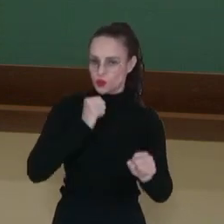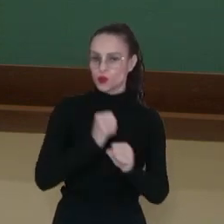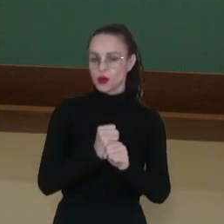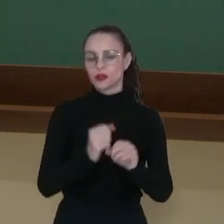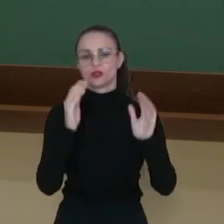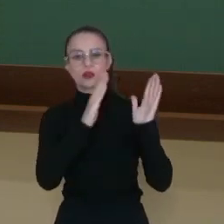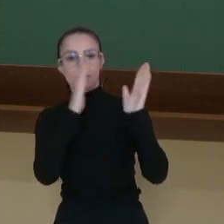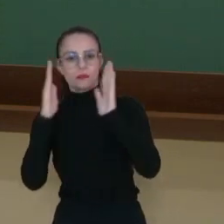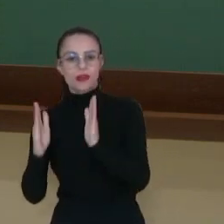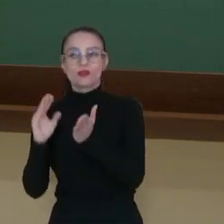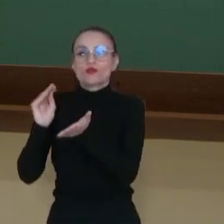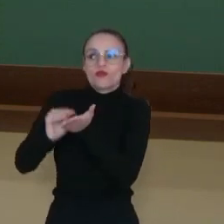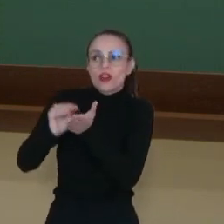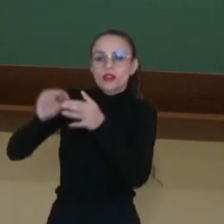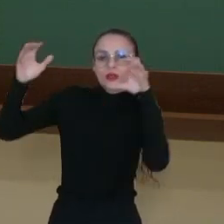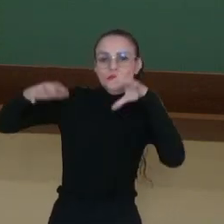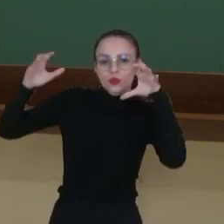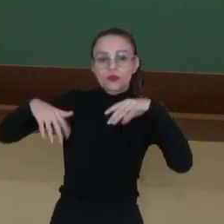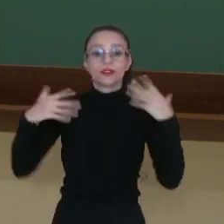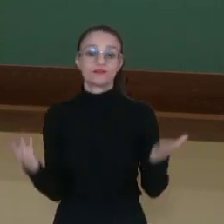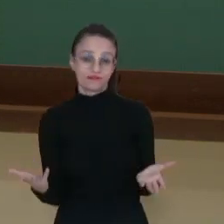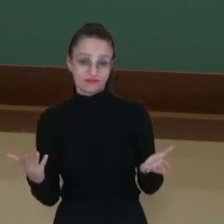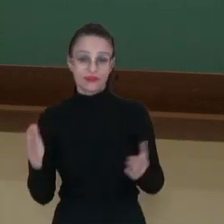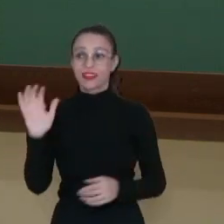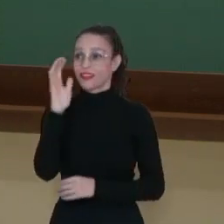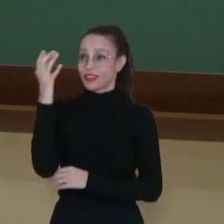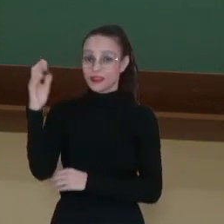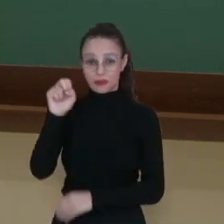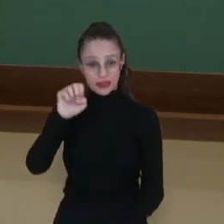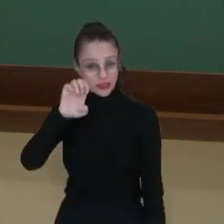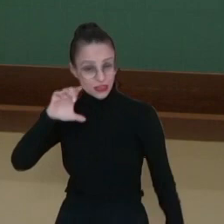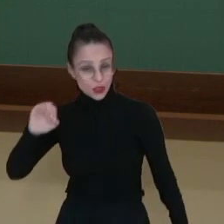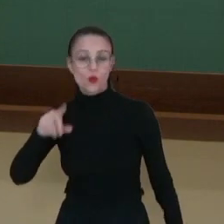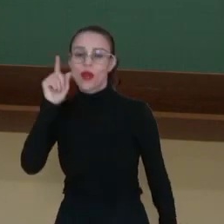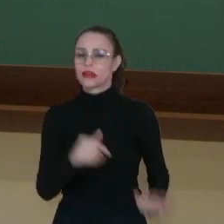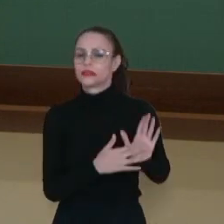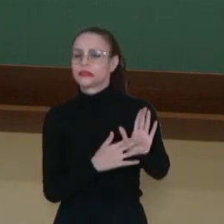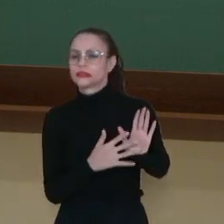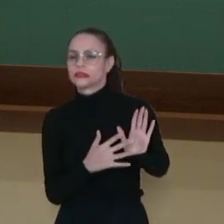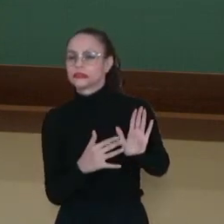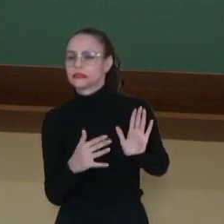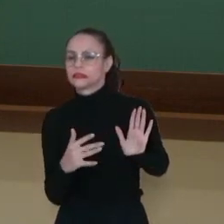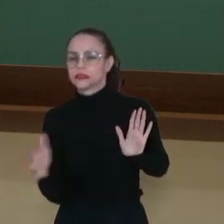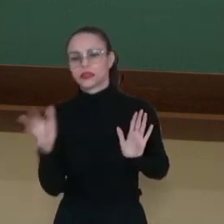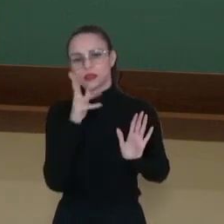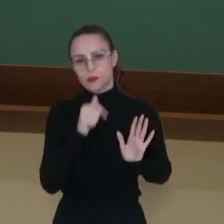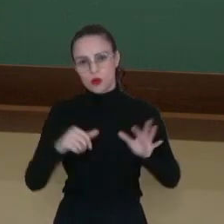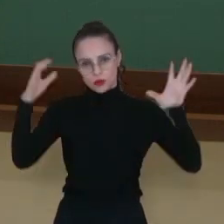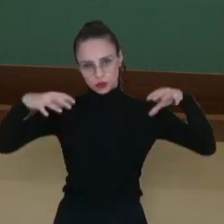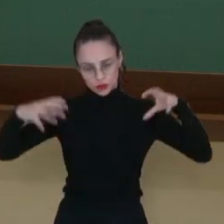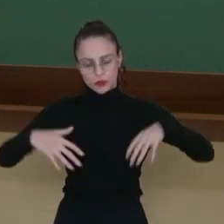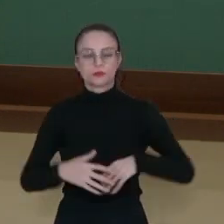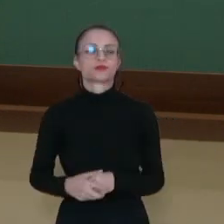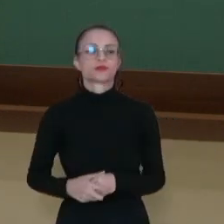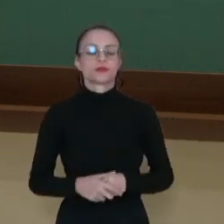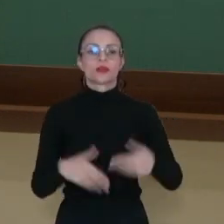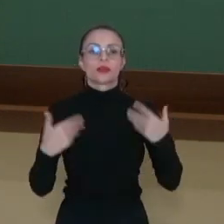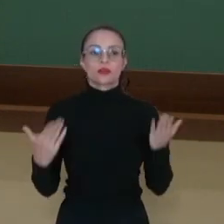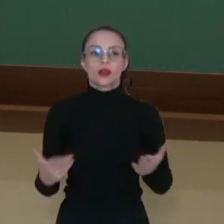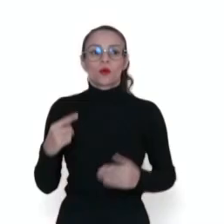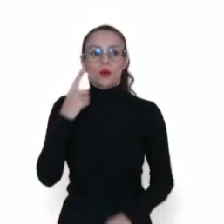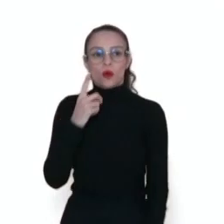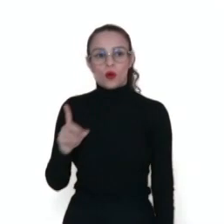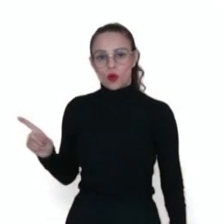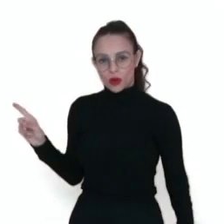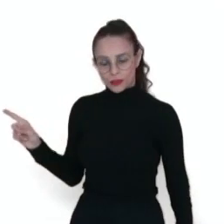períodos de estiagem, e que no clima semiárido são longos períodos de estiagem. Então a gente vai ter identificados aqui no